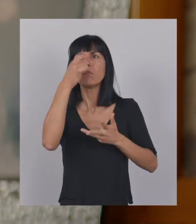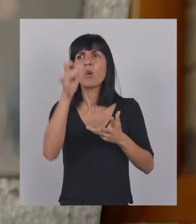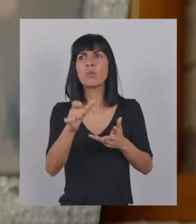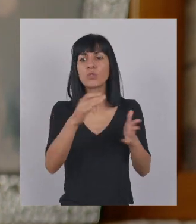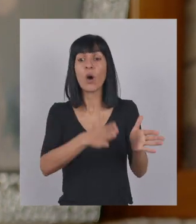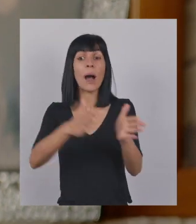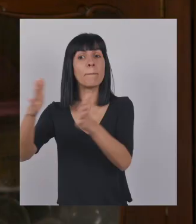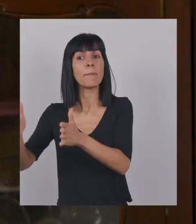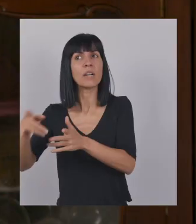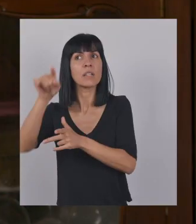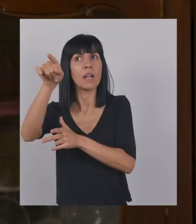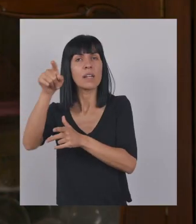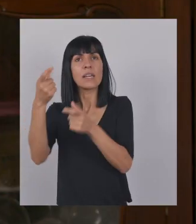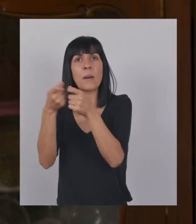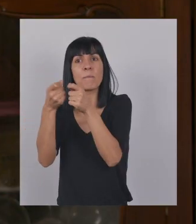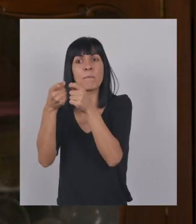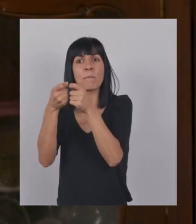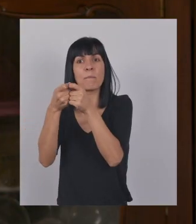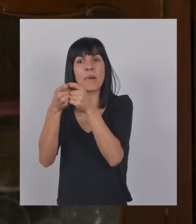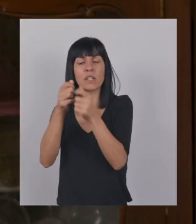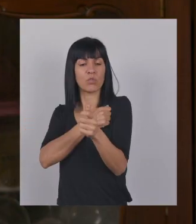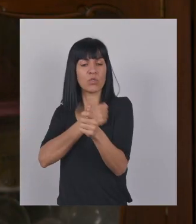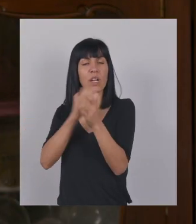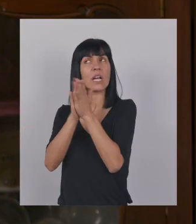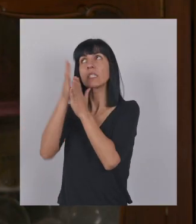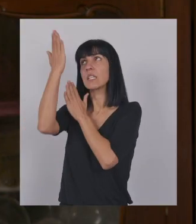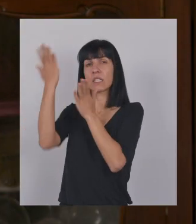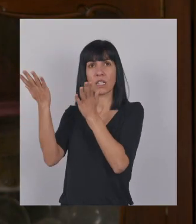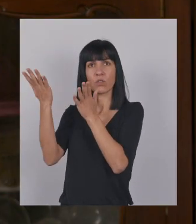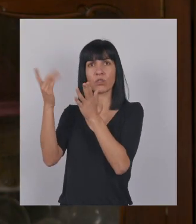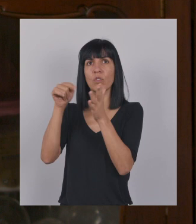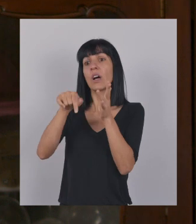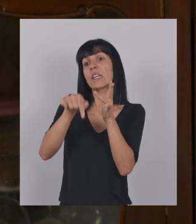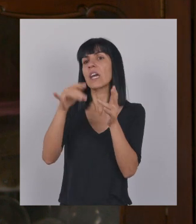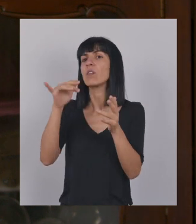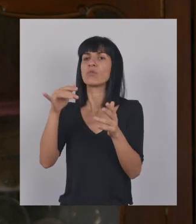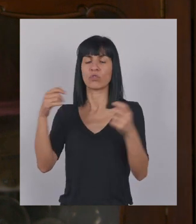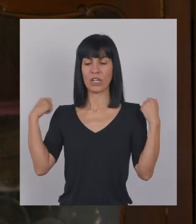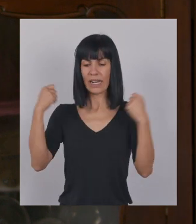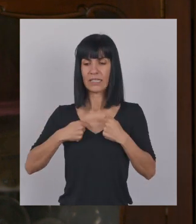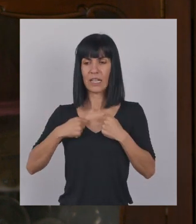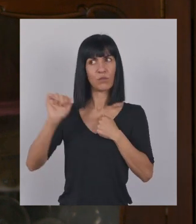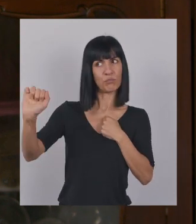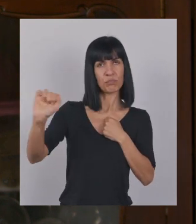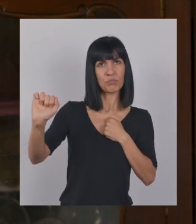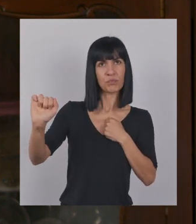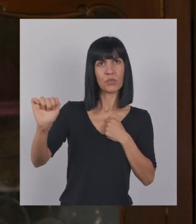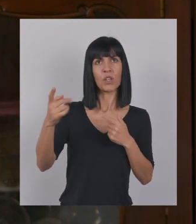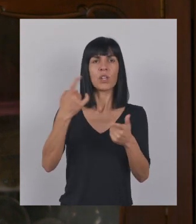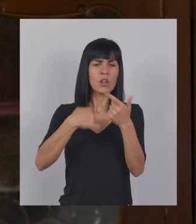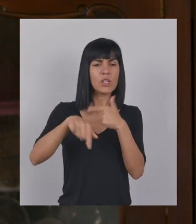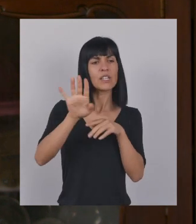mais uma Alfaiate que havia ali ao pé da igreja isso é que já era um dos casacos